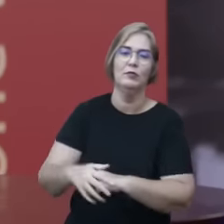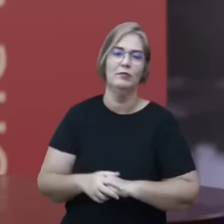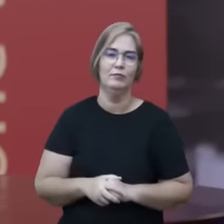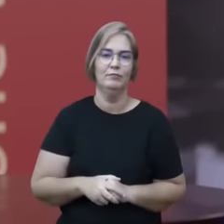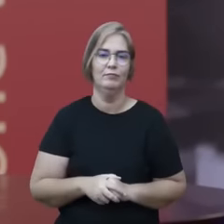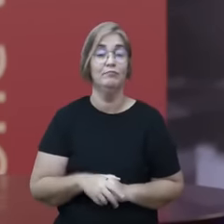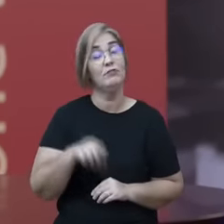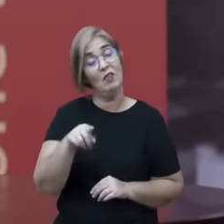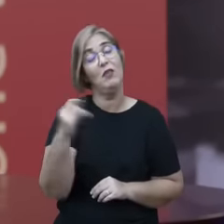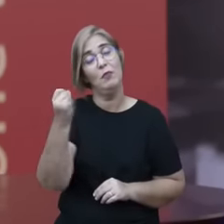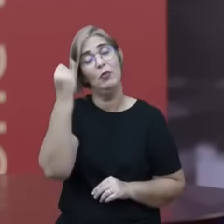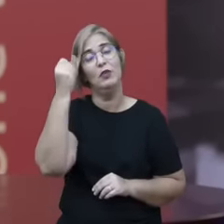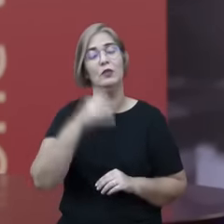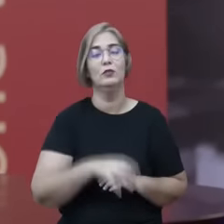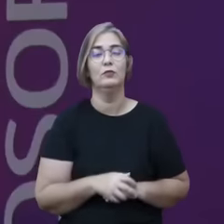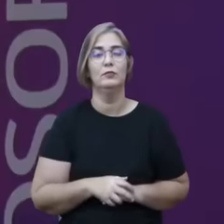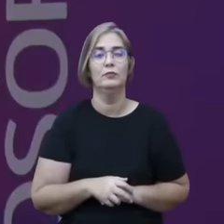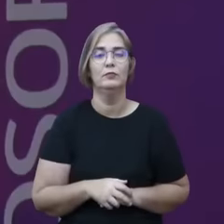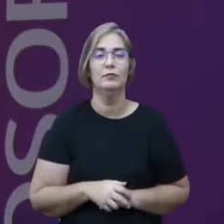vai um pouco por aí.